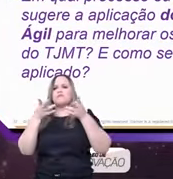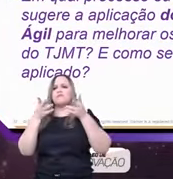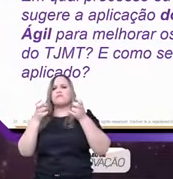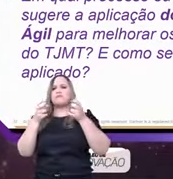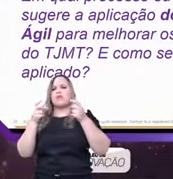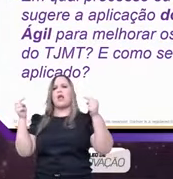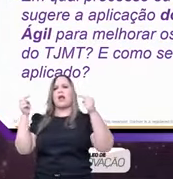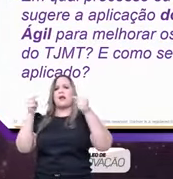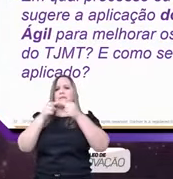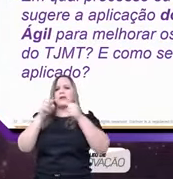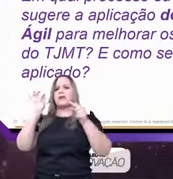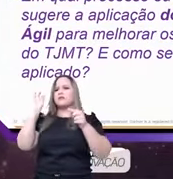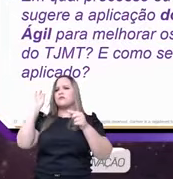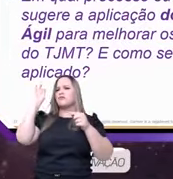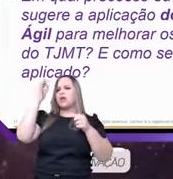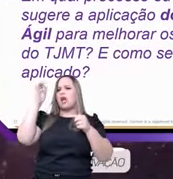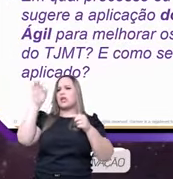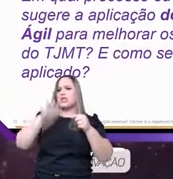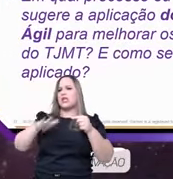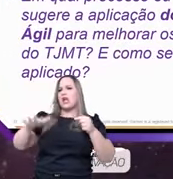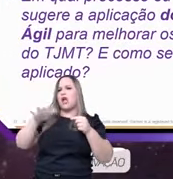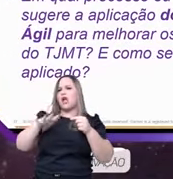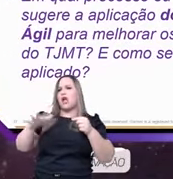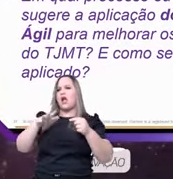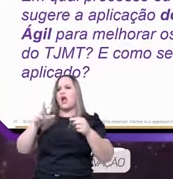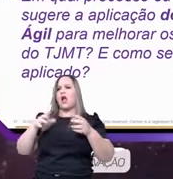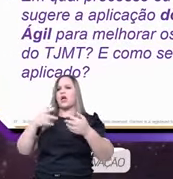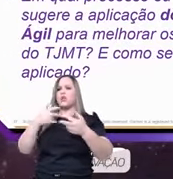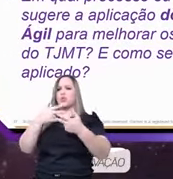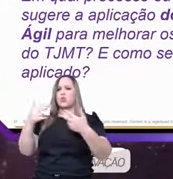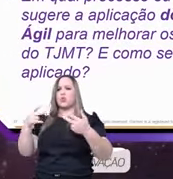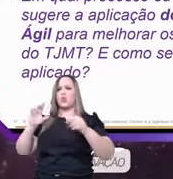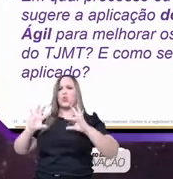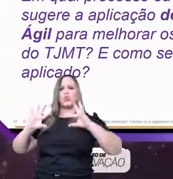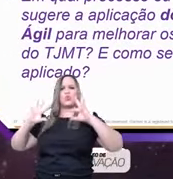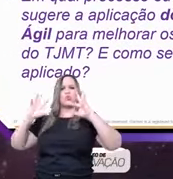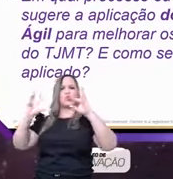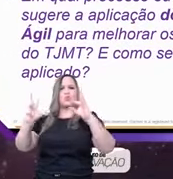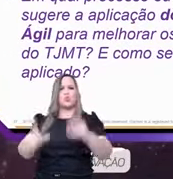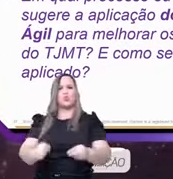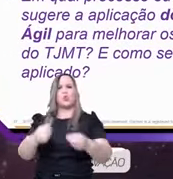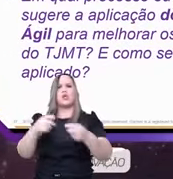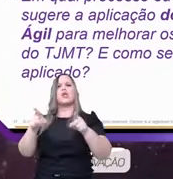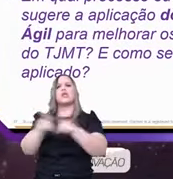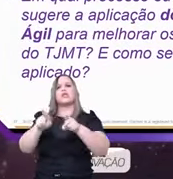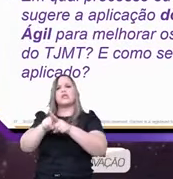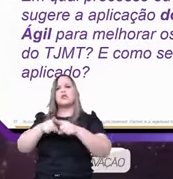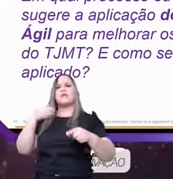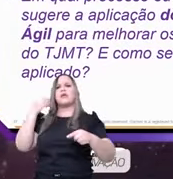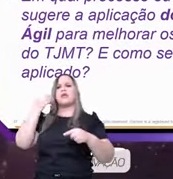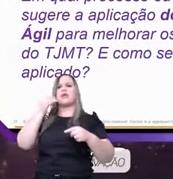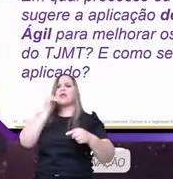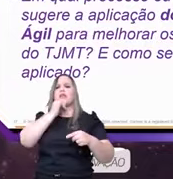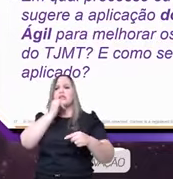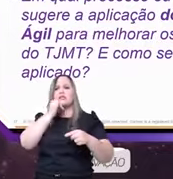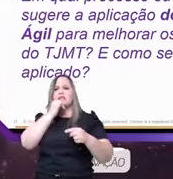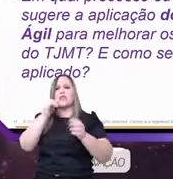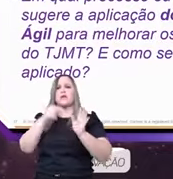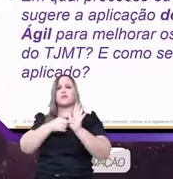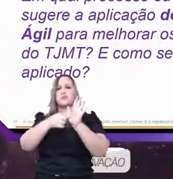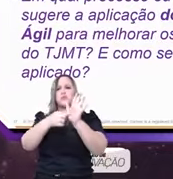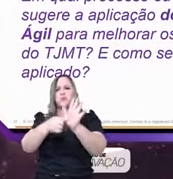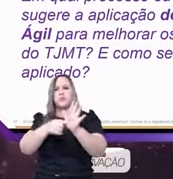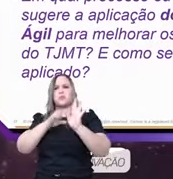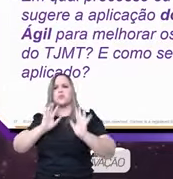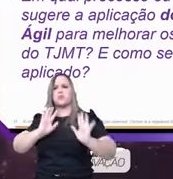nessa área, vendo os conceitos gerais com os exemplos que eu trouxe de uma mudança de mentalidade ágil, de uma colaboração